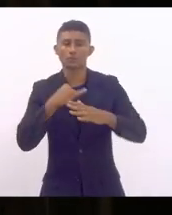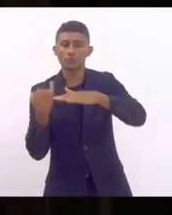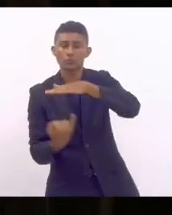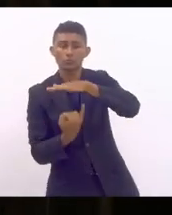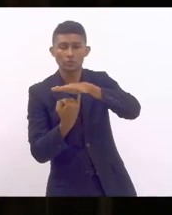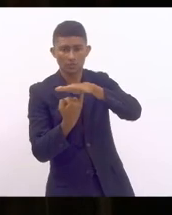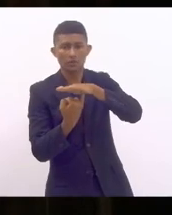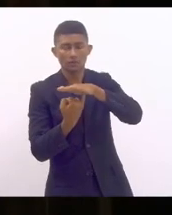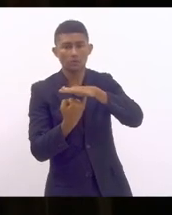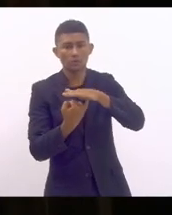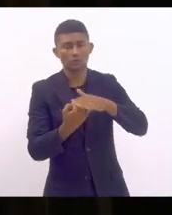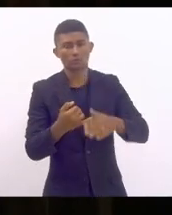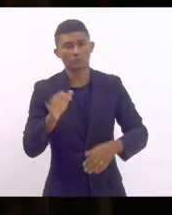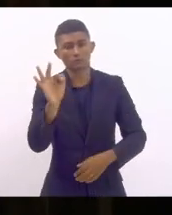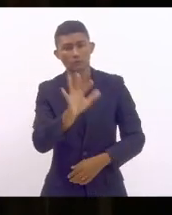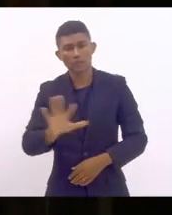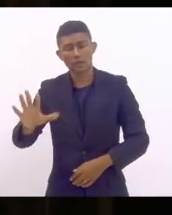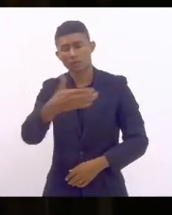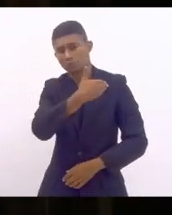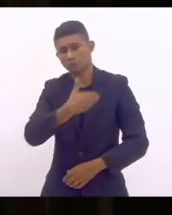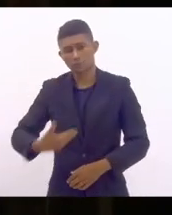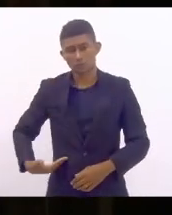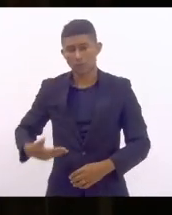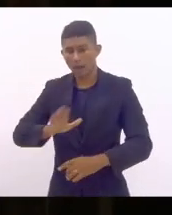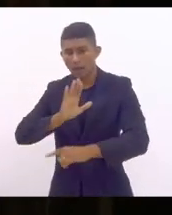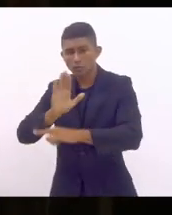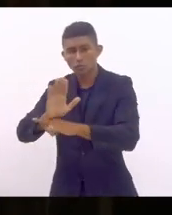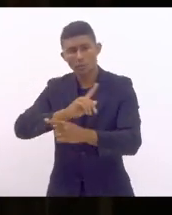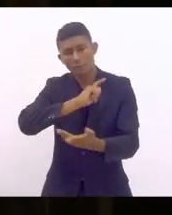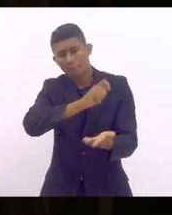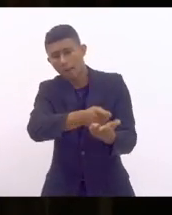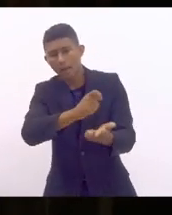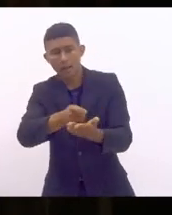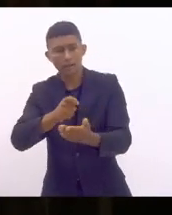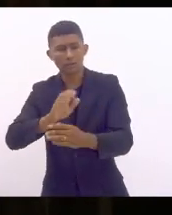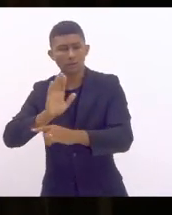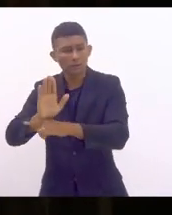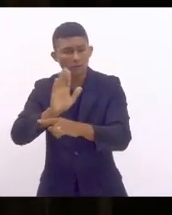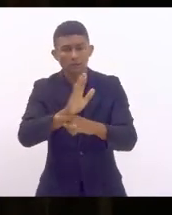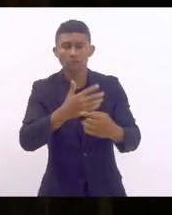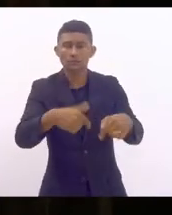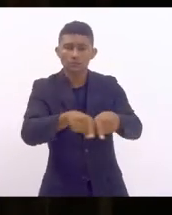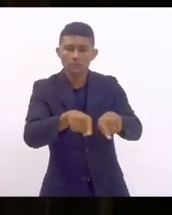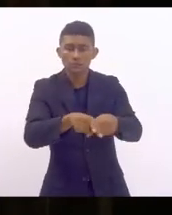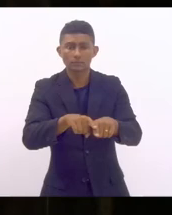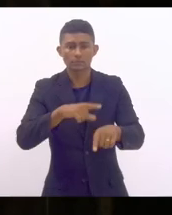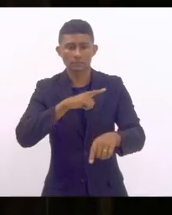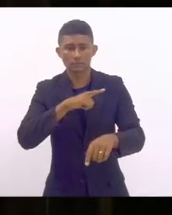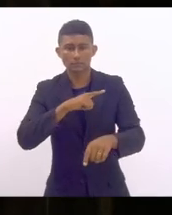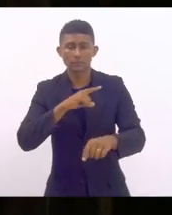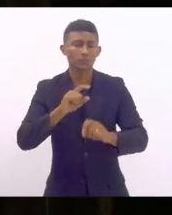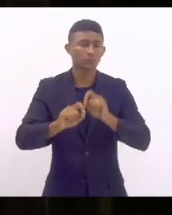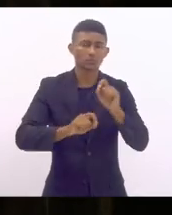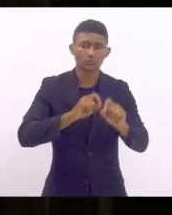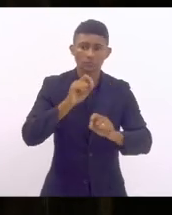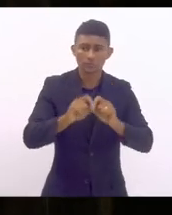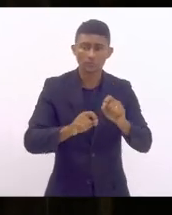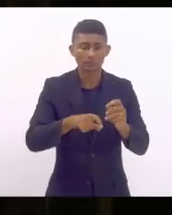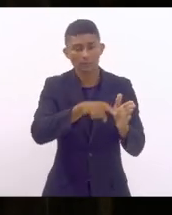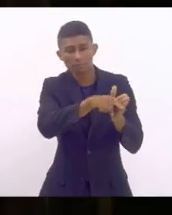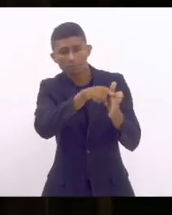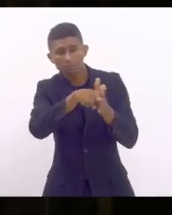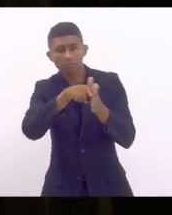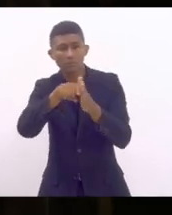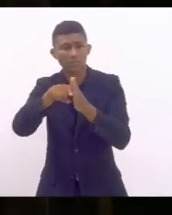é por isso que têm programas de monitoria é por isso que tem programa de extensão é por isso que tem programa de